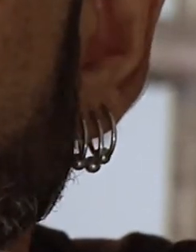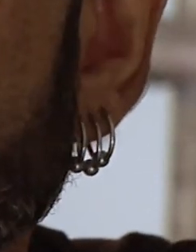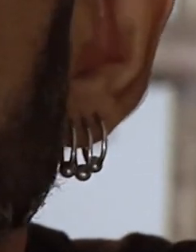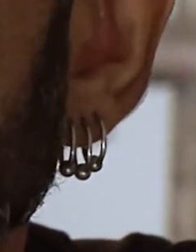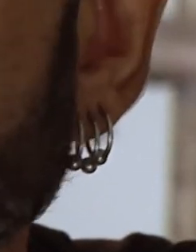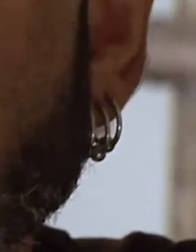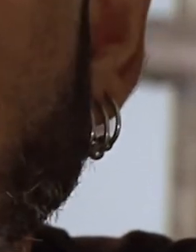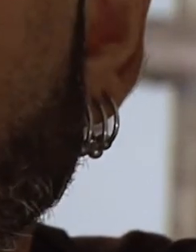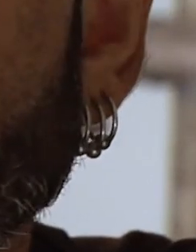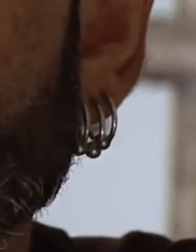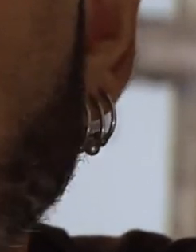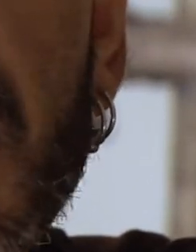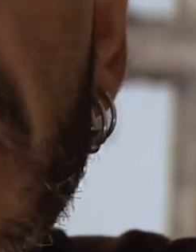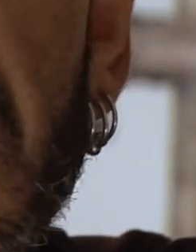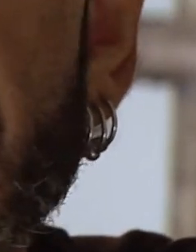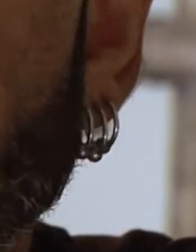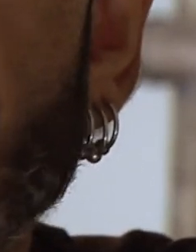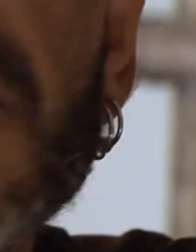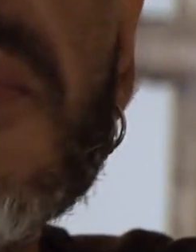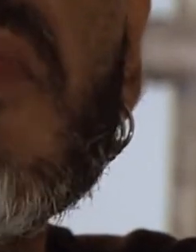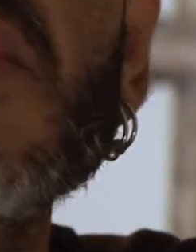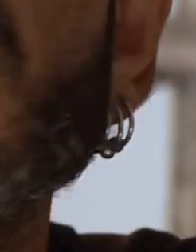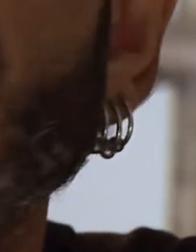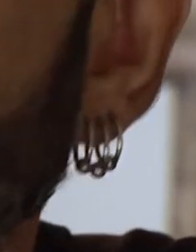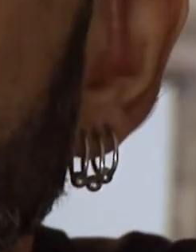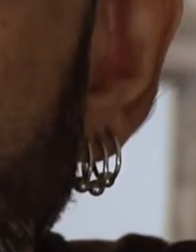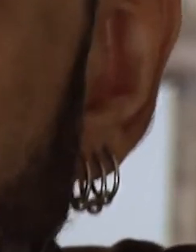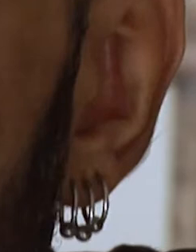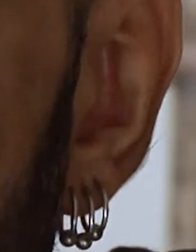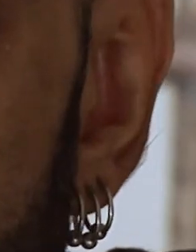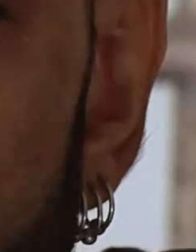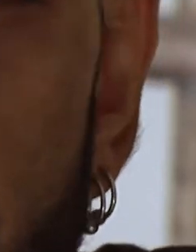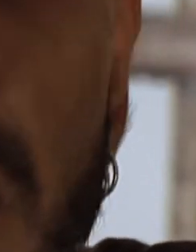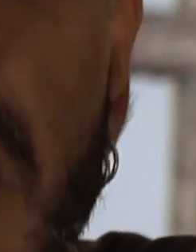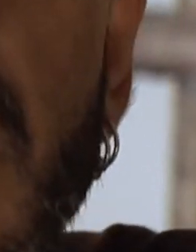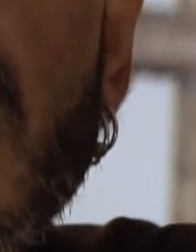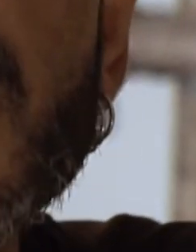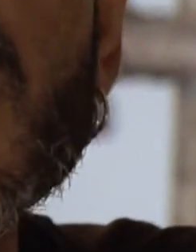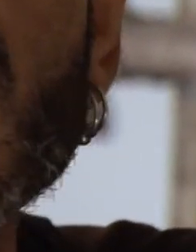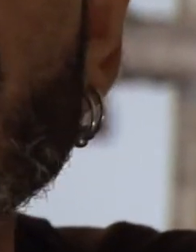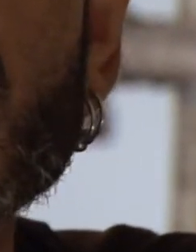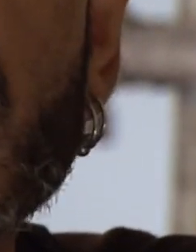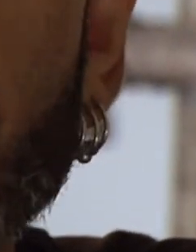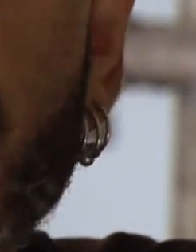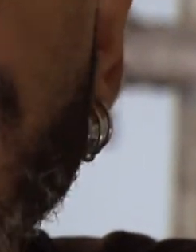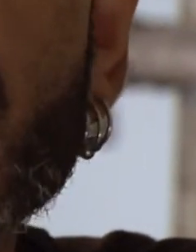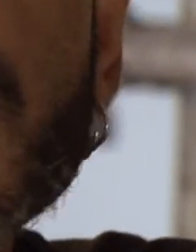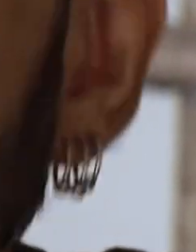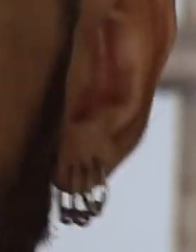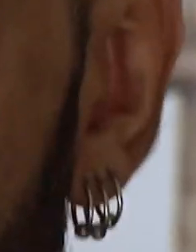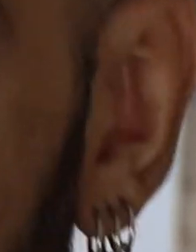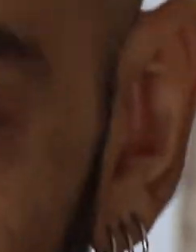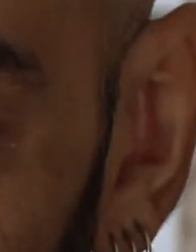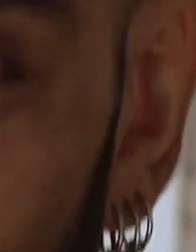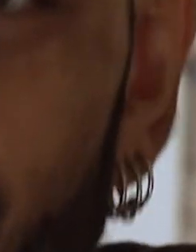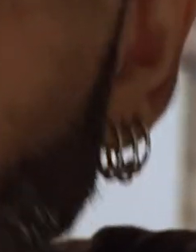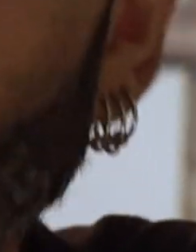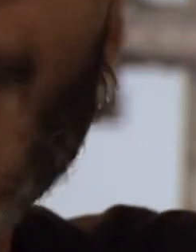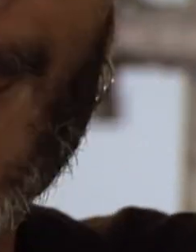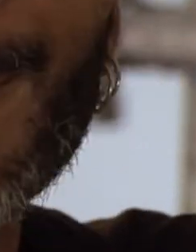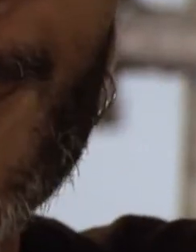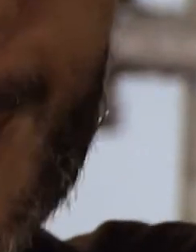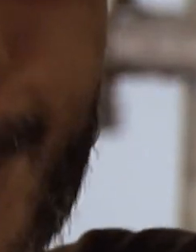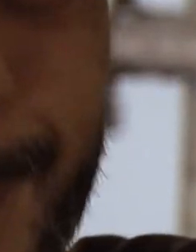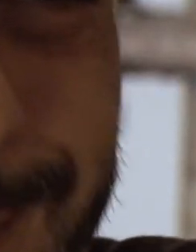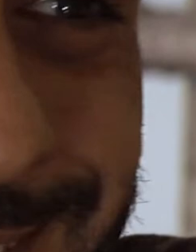Eu, quando era moleque, andava no meio de bandido, me salvou de ser bandido. Me salvou de querer ir para a polícia para matar bandido, me salvou